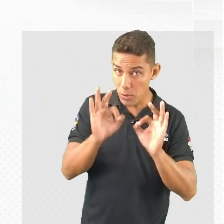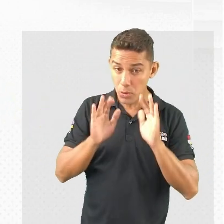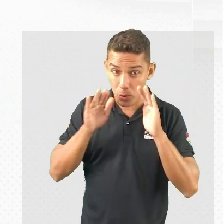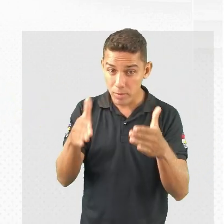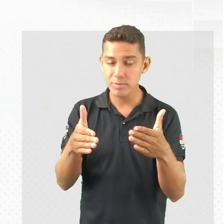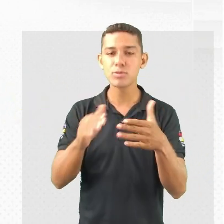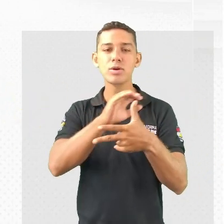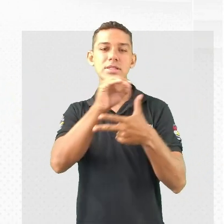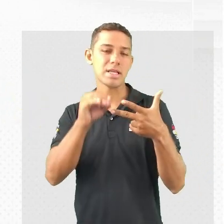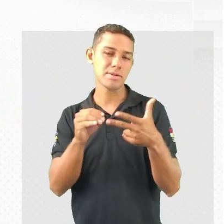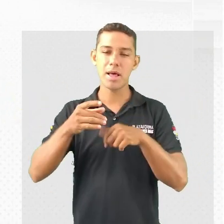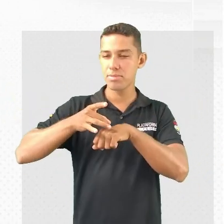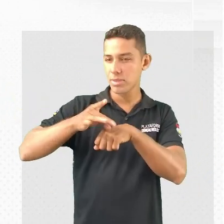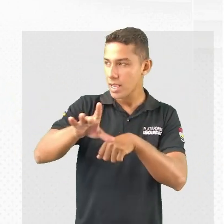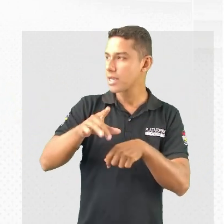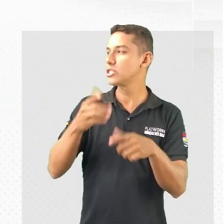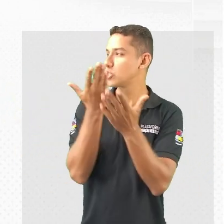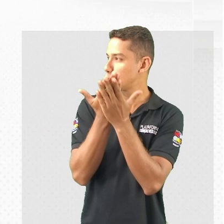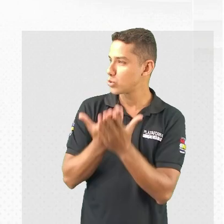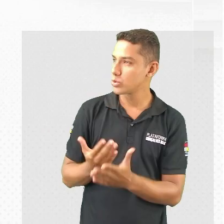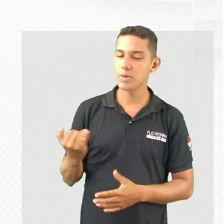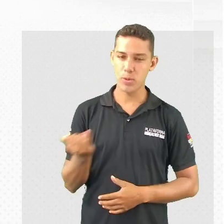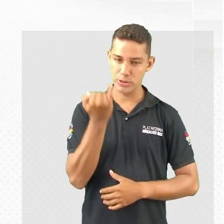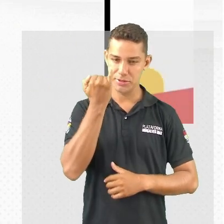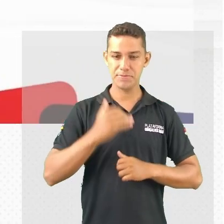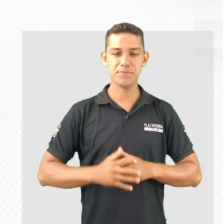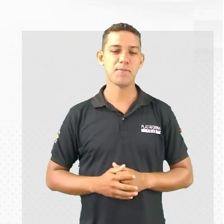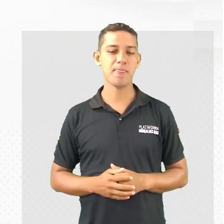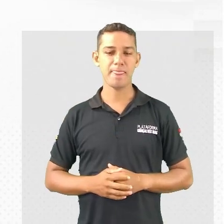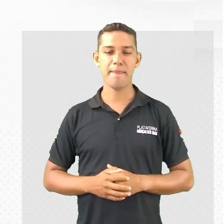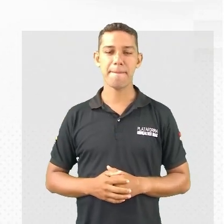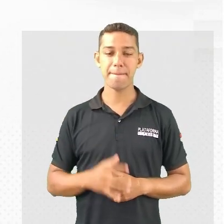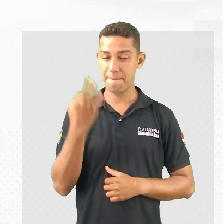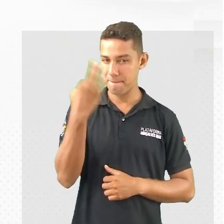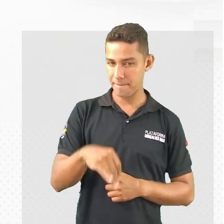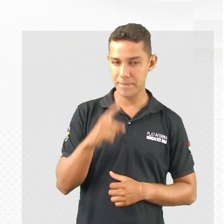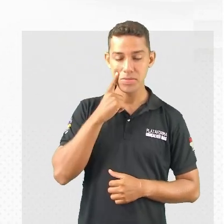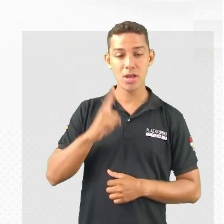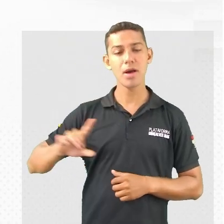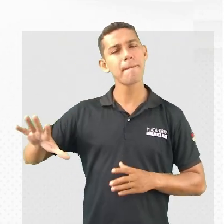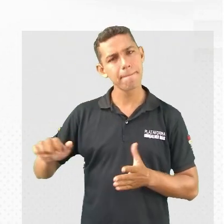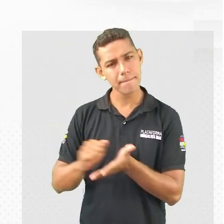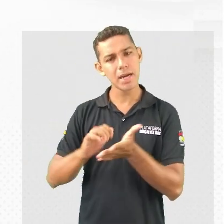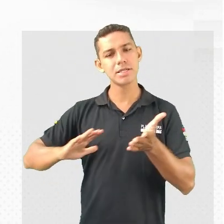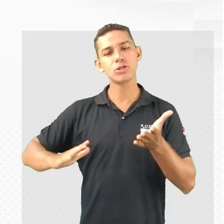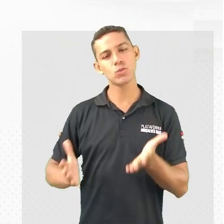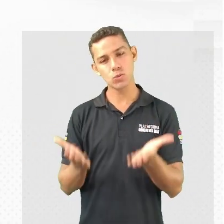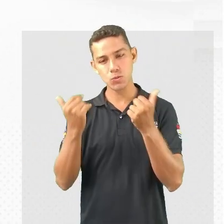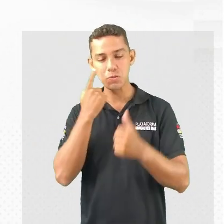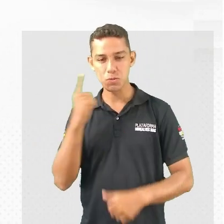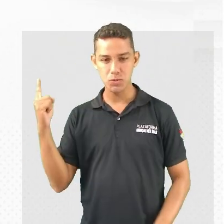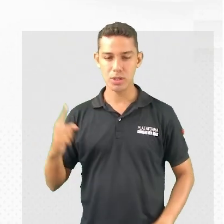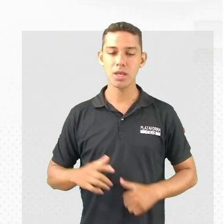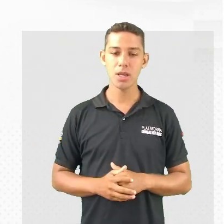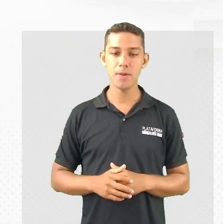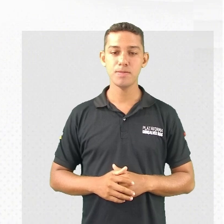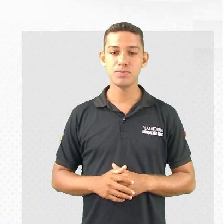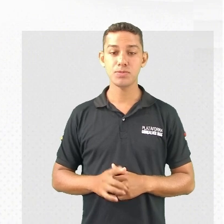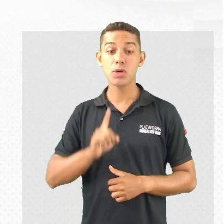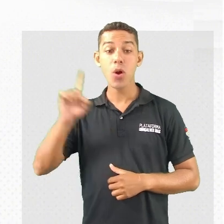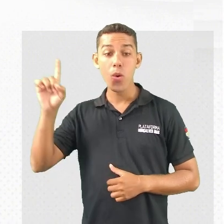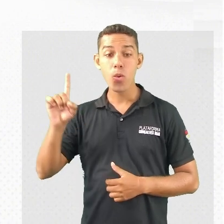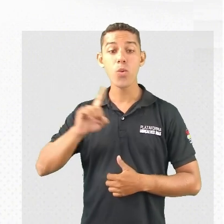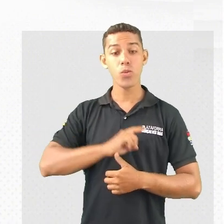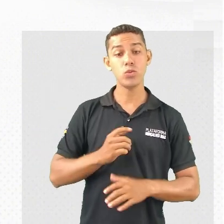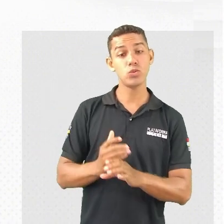é uma dica de estudo bastante importante. Certo, Vamos para mais um exercício? Olha só, um engenheiro projetou um